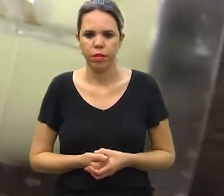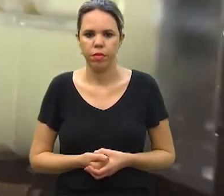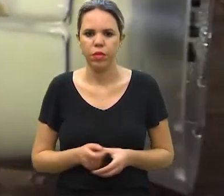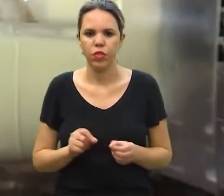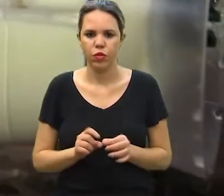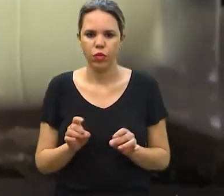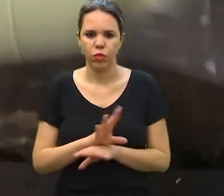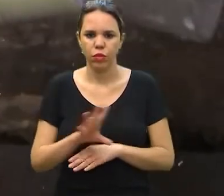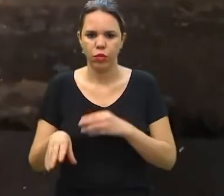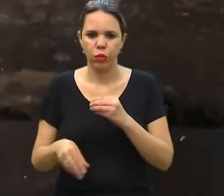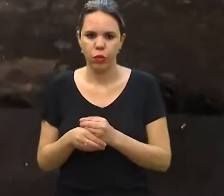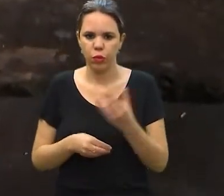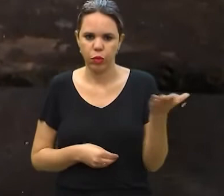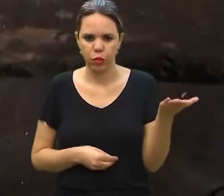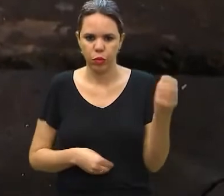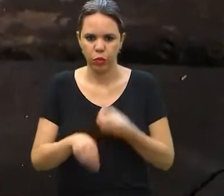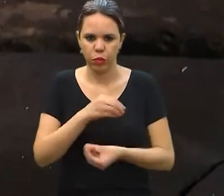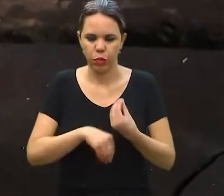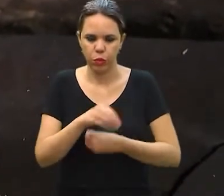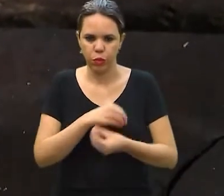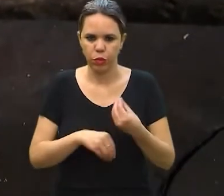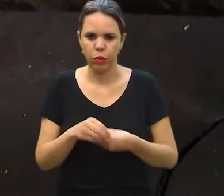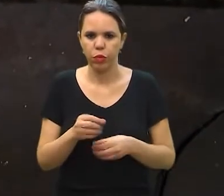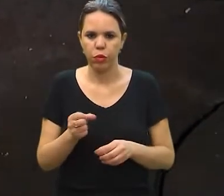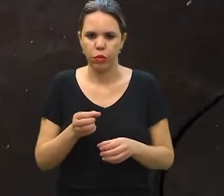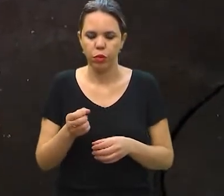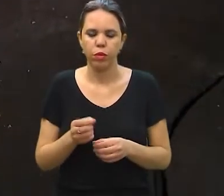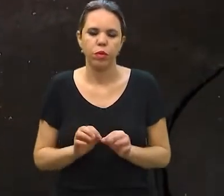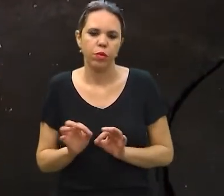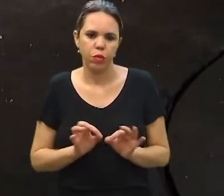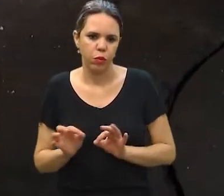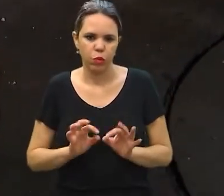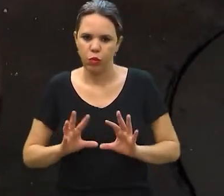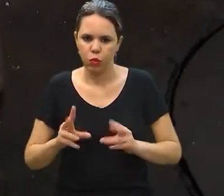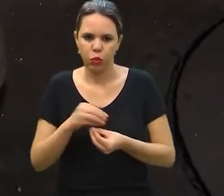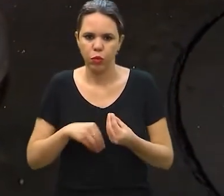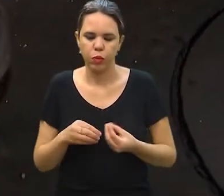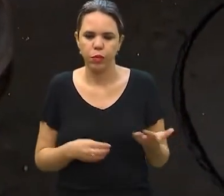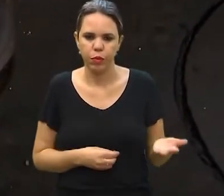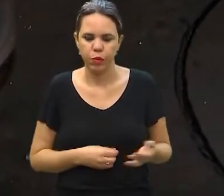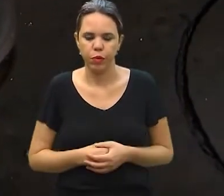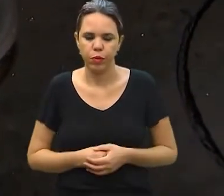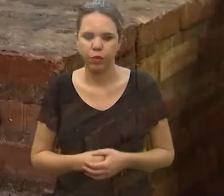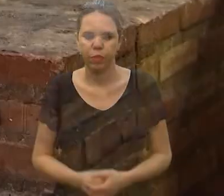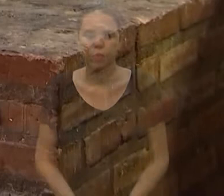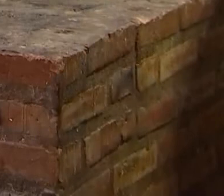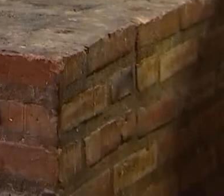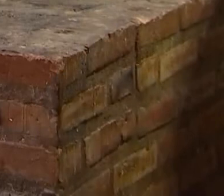Feito isso, acrescente essa mistura ao refogado e misture tudo.